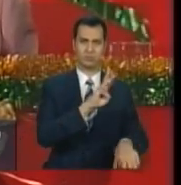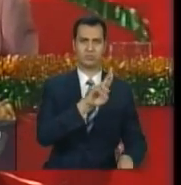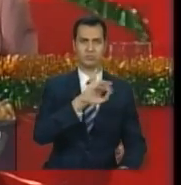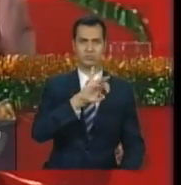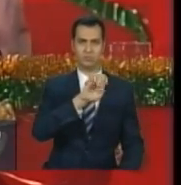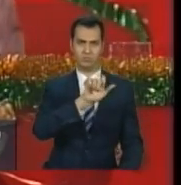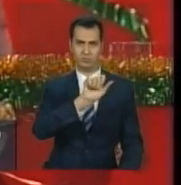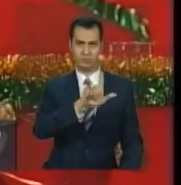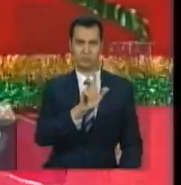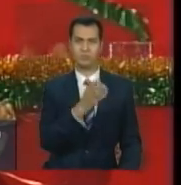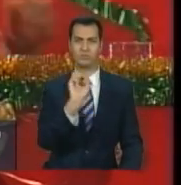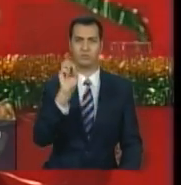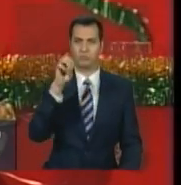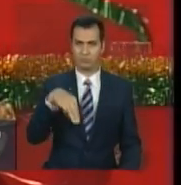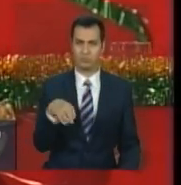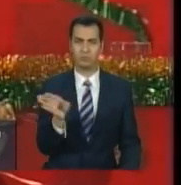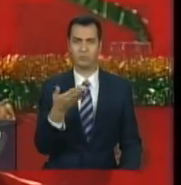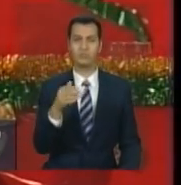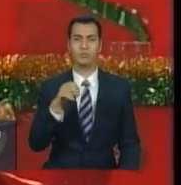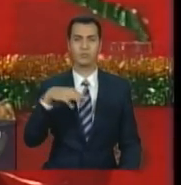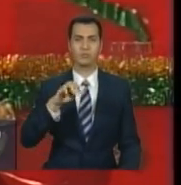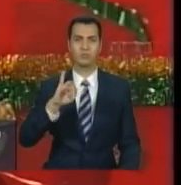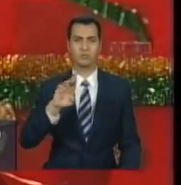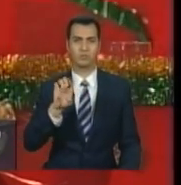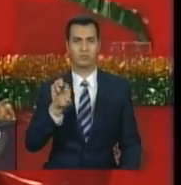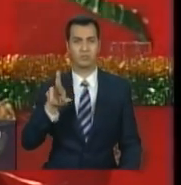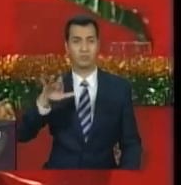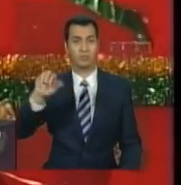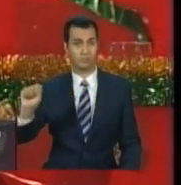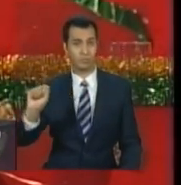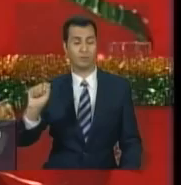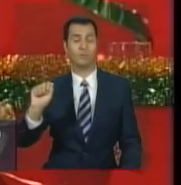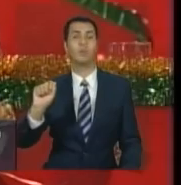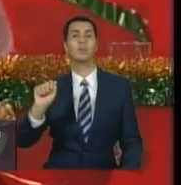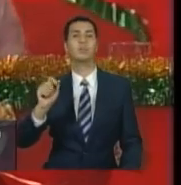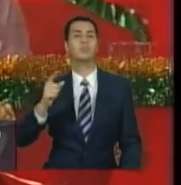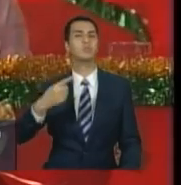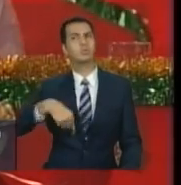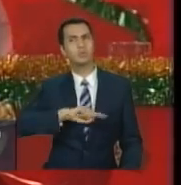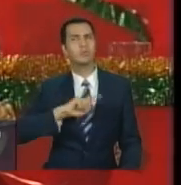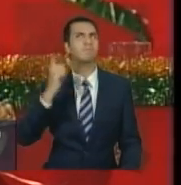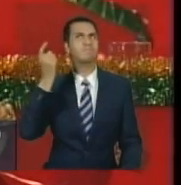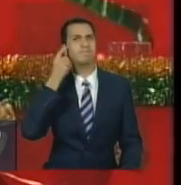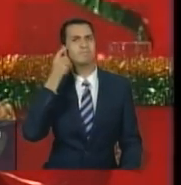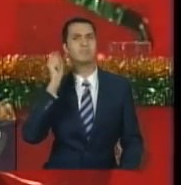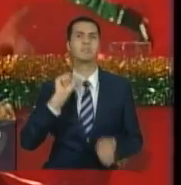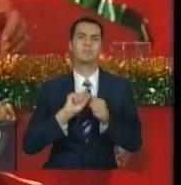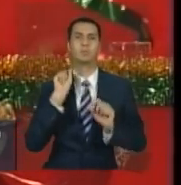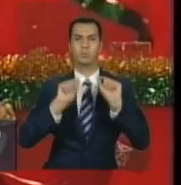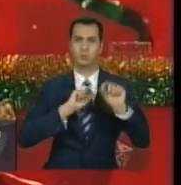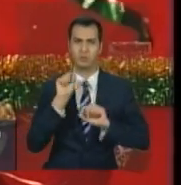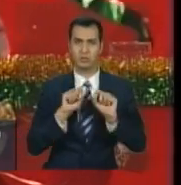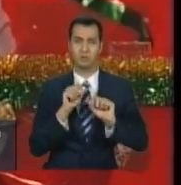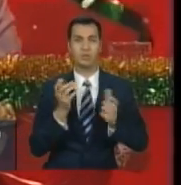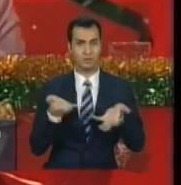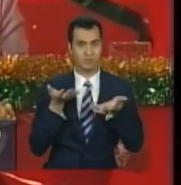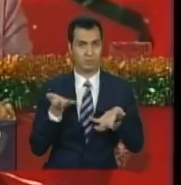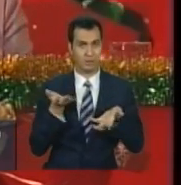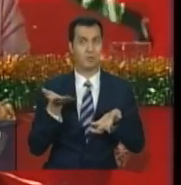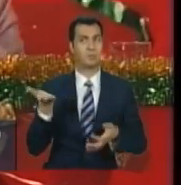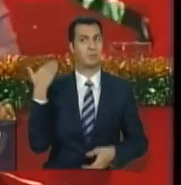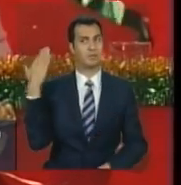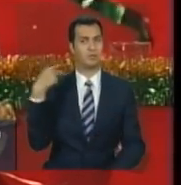nós lançamos, o que é que nós pretendíamos? Dar continuidade a toda a política